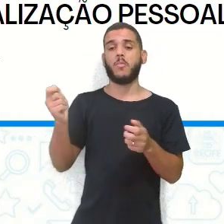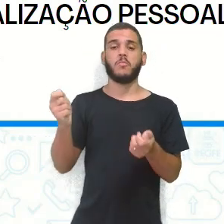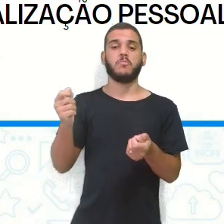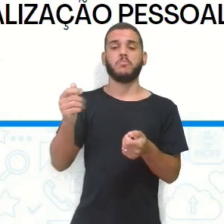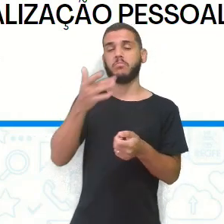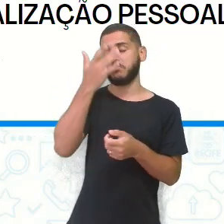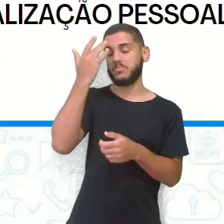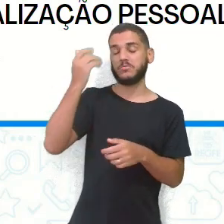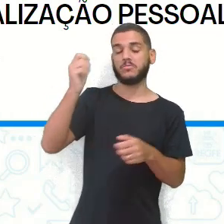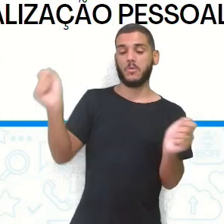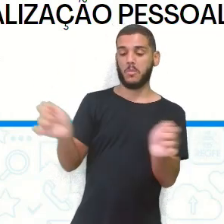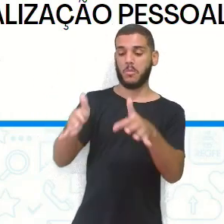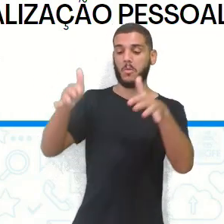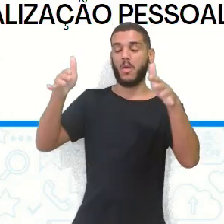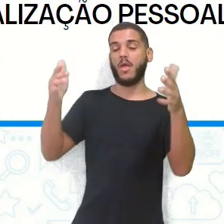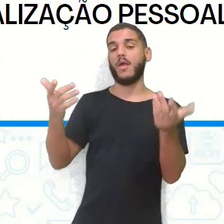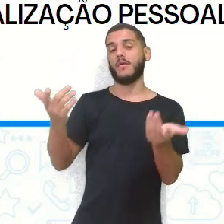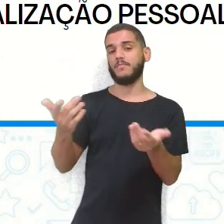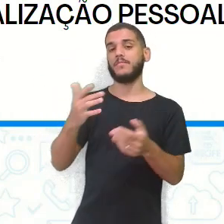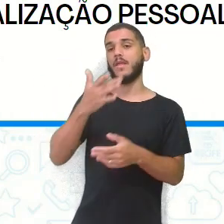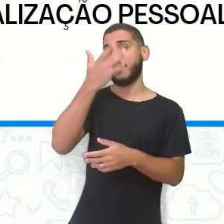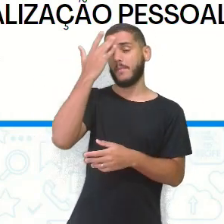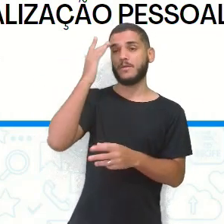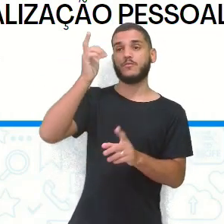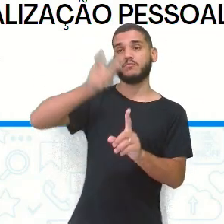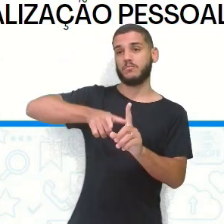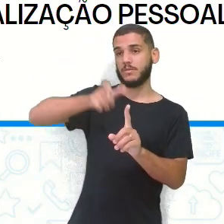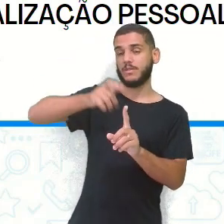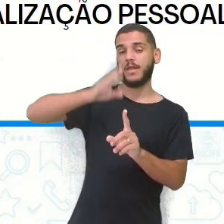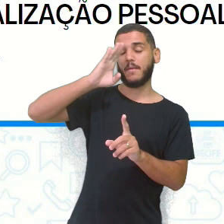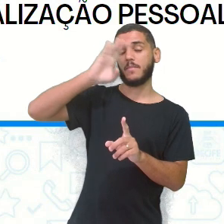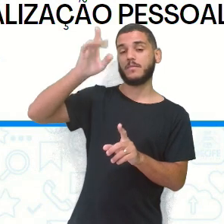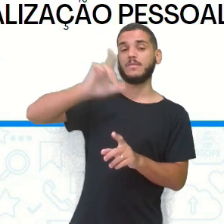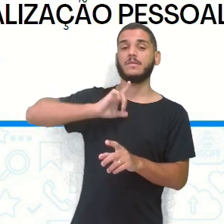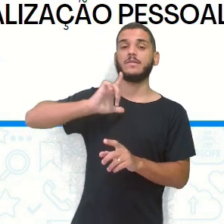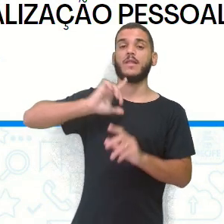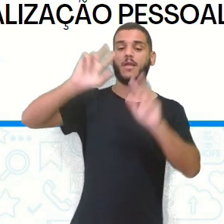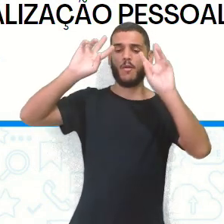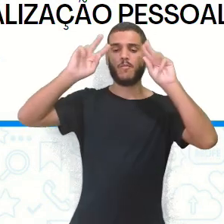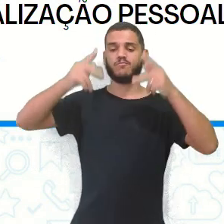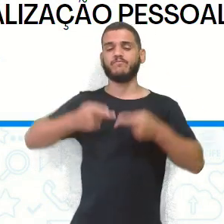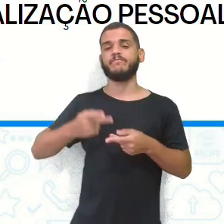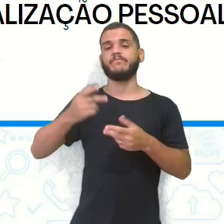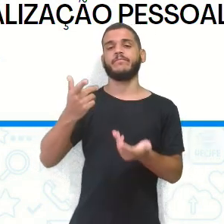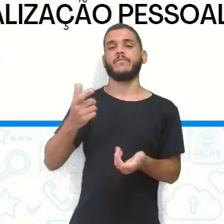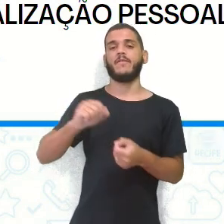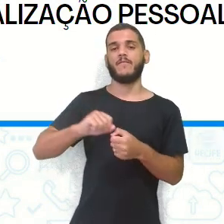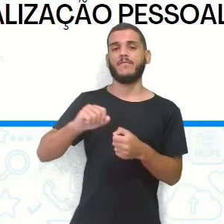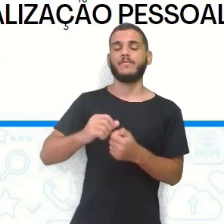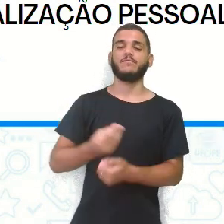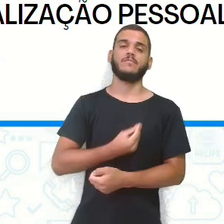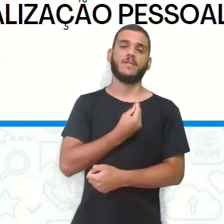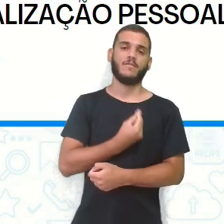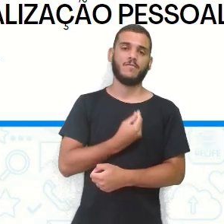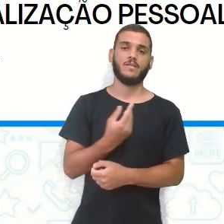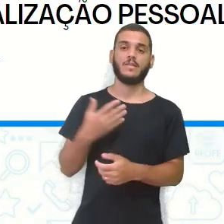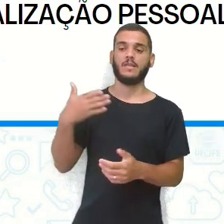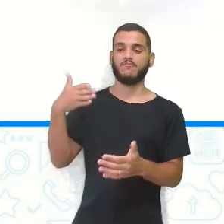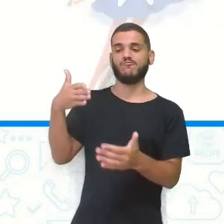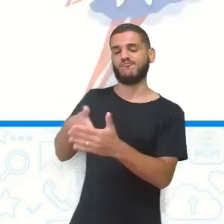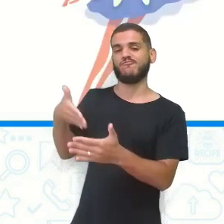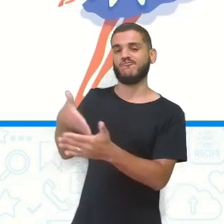herói ou a heroína sempre busca a realização pessoal após vencer grandes obstáculos,